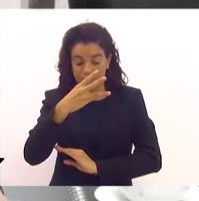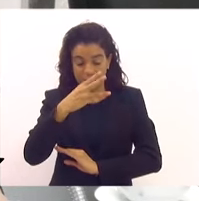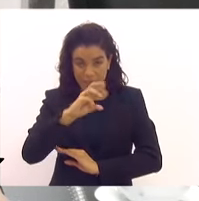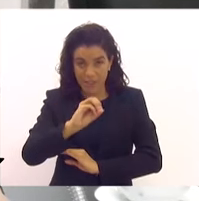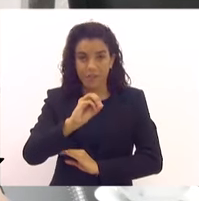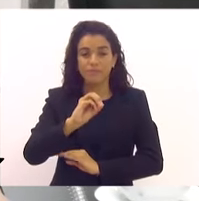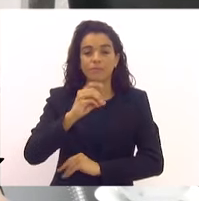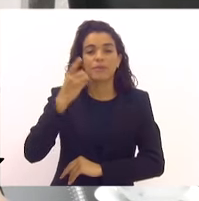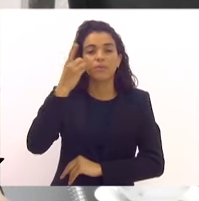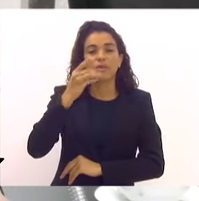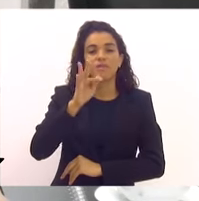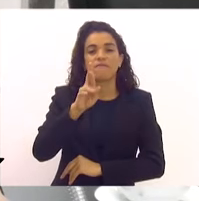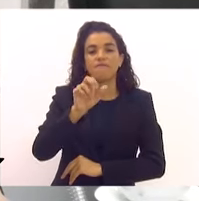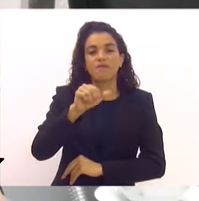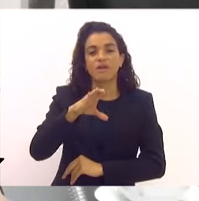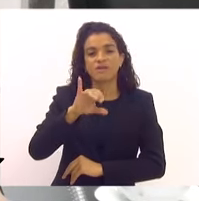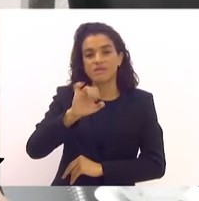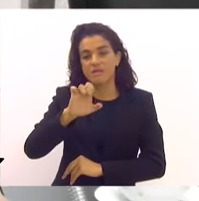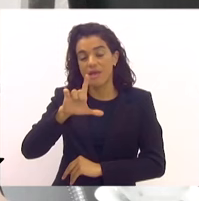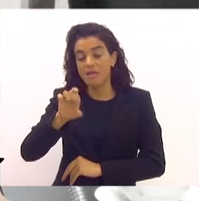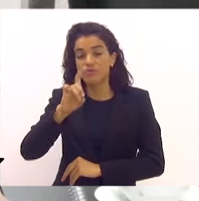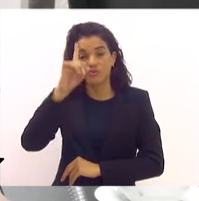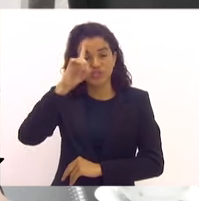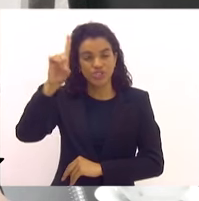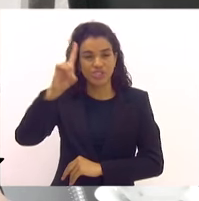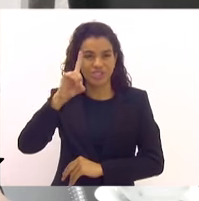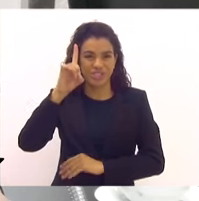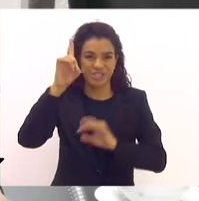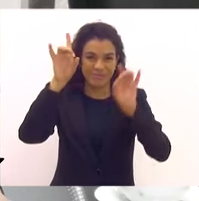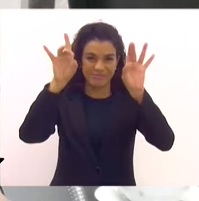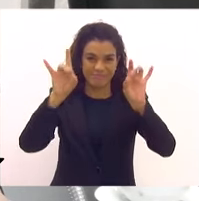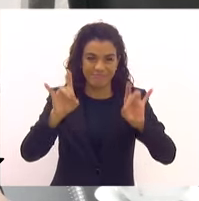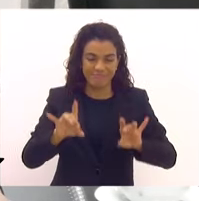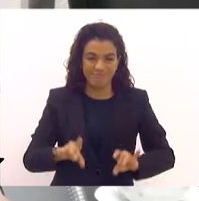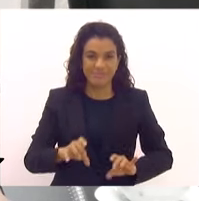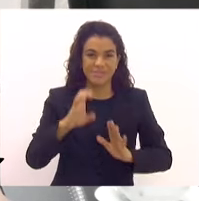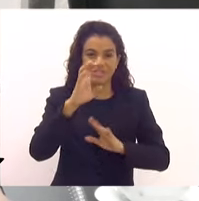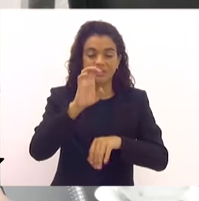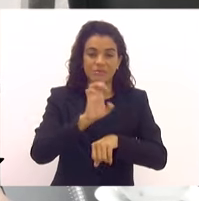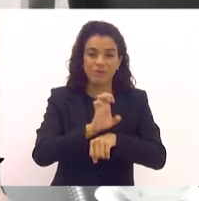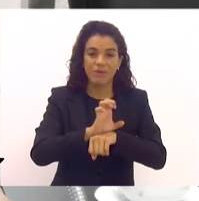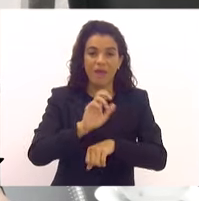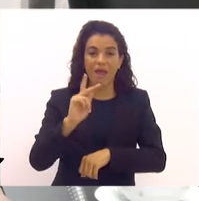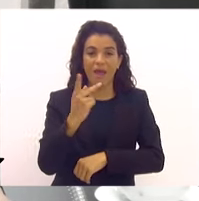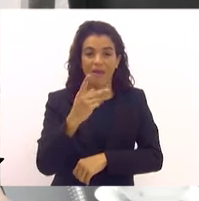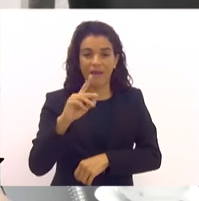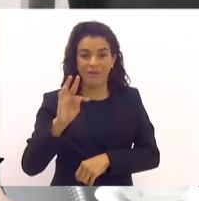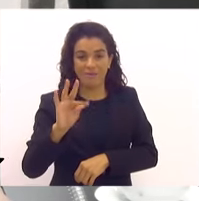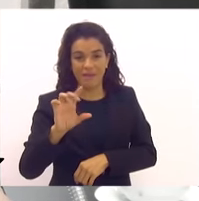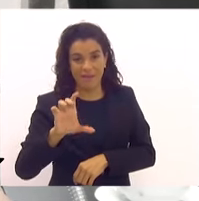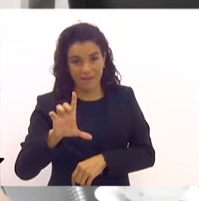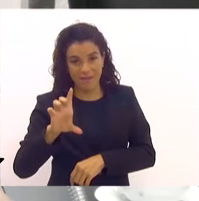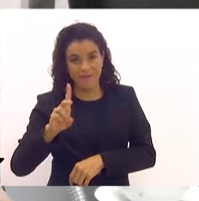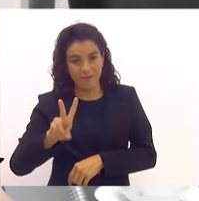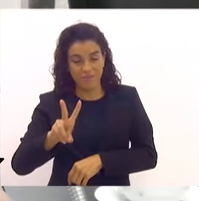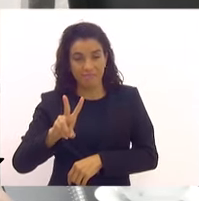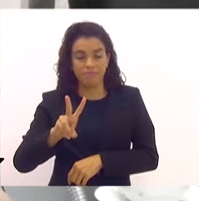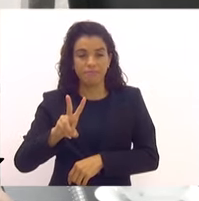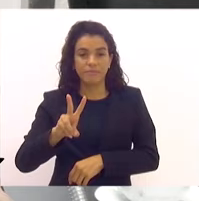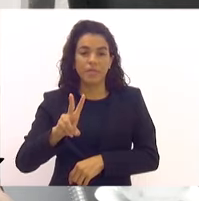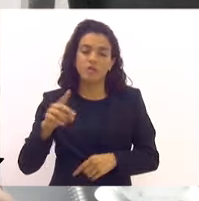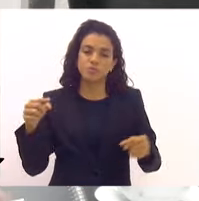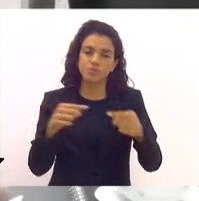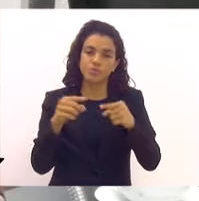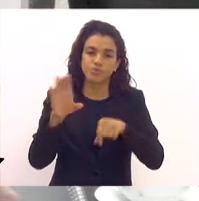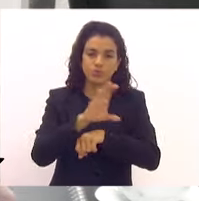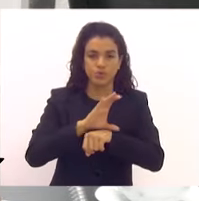deputada Franciane Mota, que institui o Dia Estadual de Diagnóstico Precoce do HTLV e da Outras Providências. Para aparecer, deputada Verônica Lima. Juro de